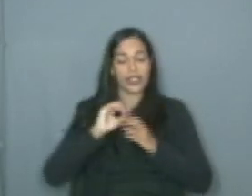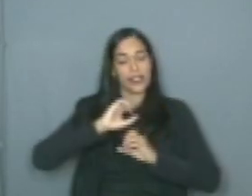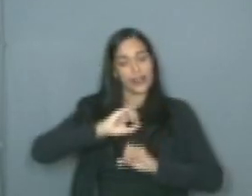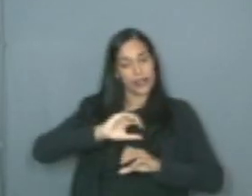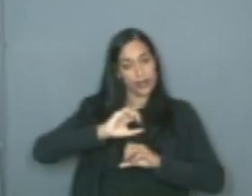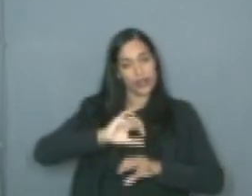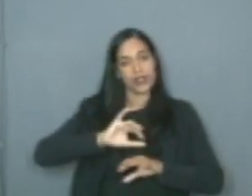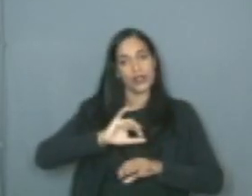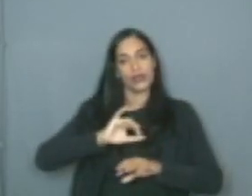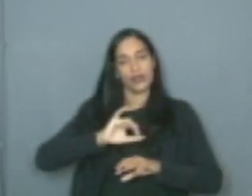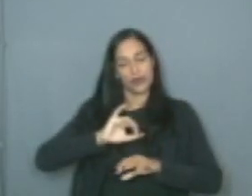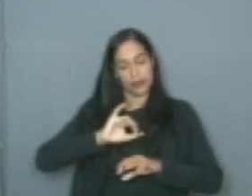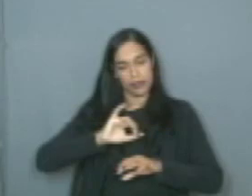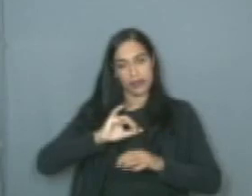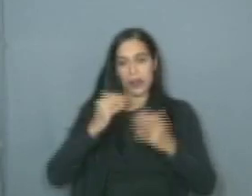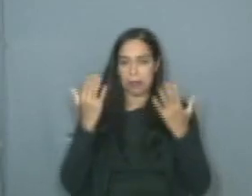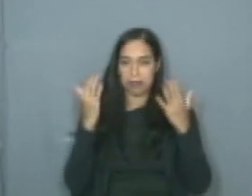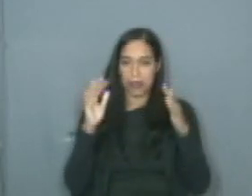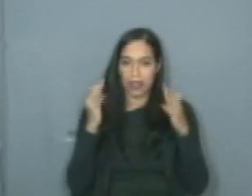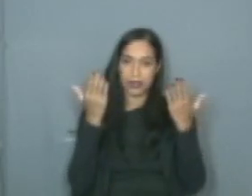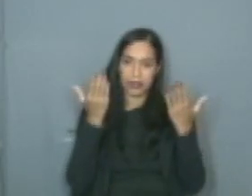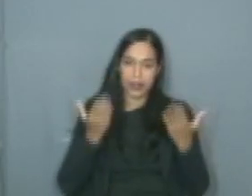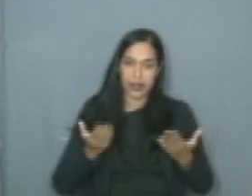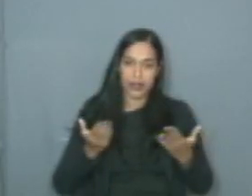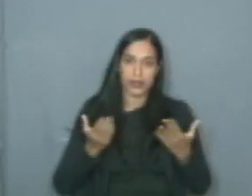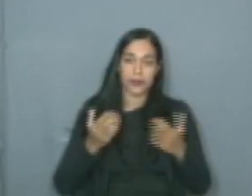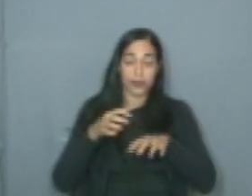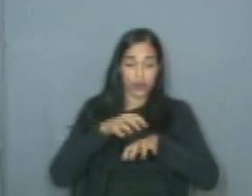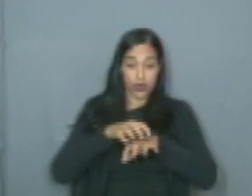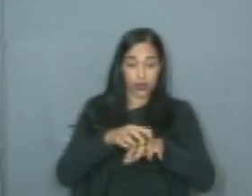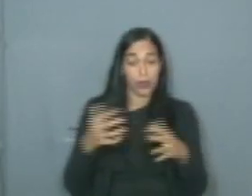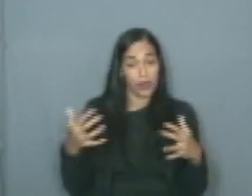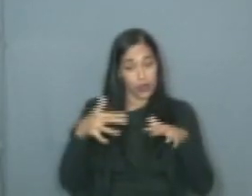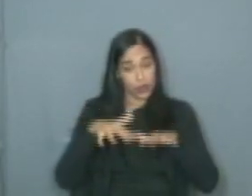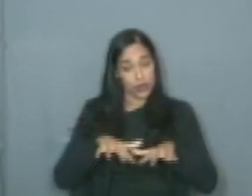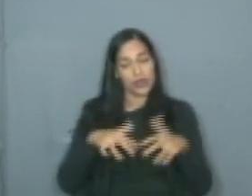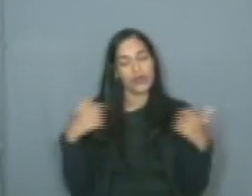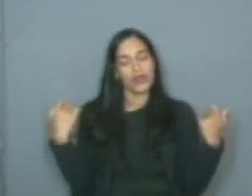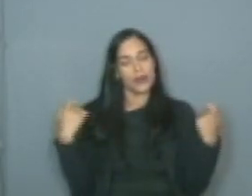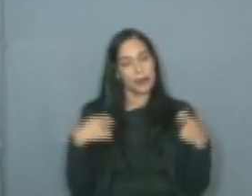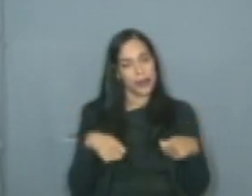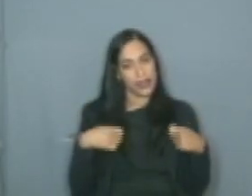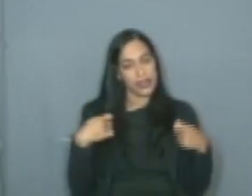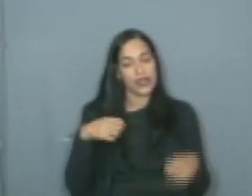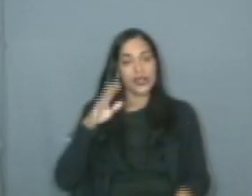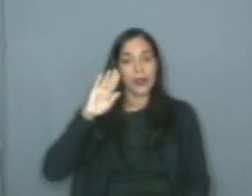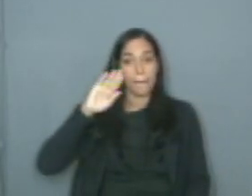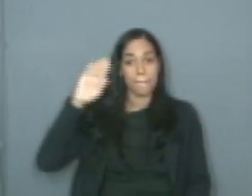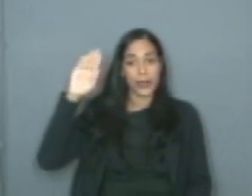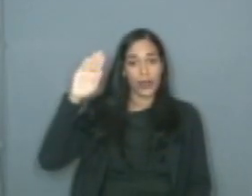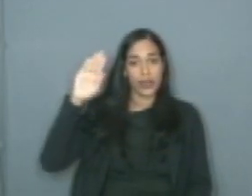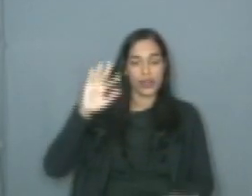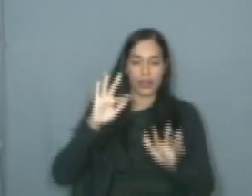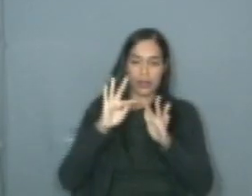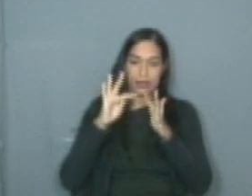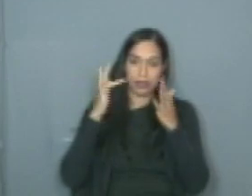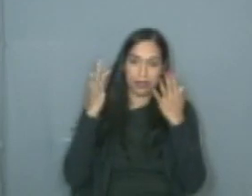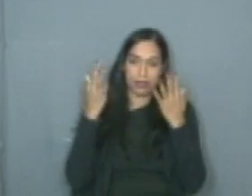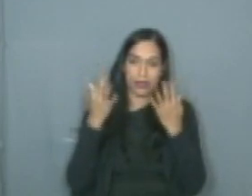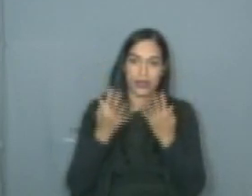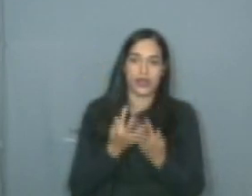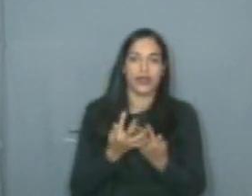corrigido de imediato. Mas, parabéns a Vossa Excelência, o transporte inclusivo ele deve ser prioridade para as famílias